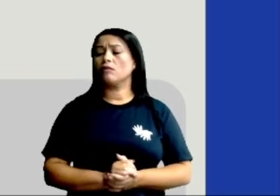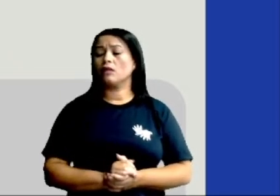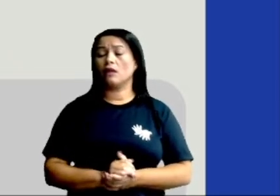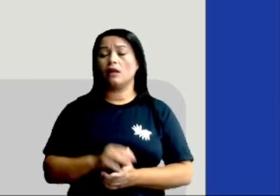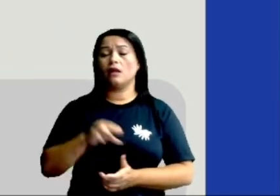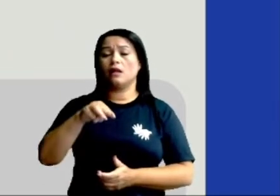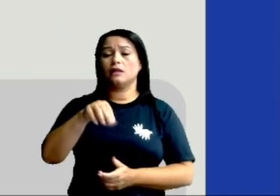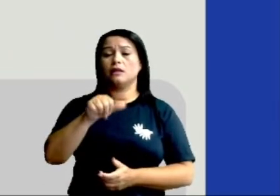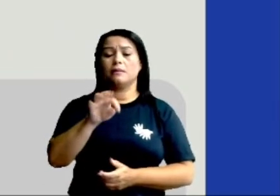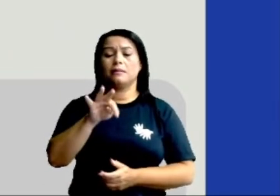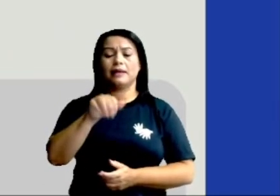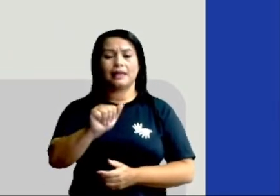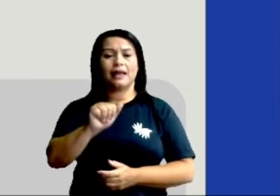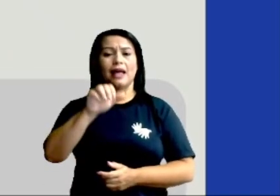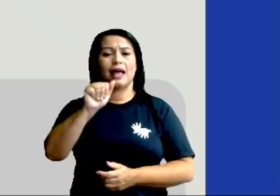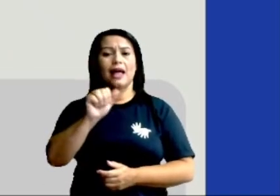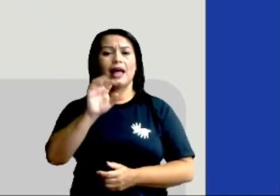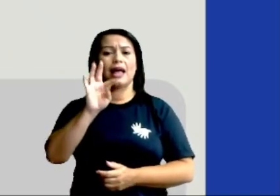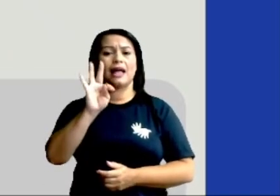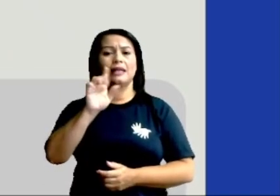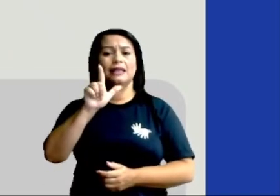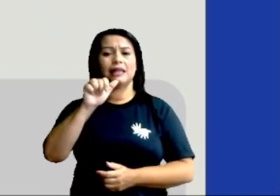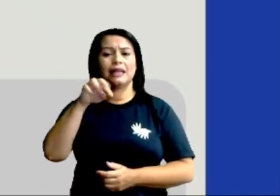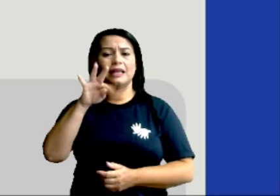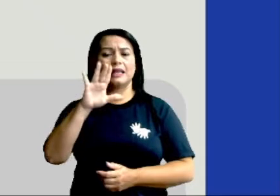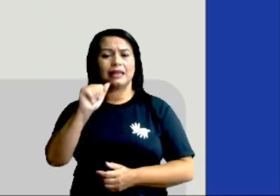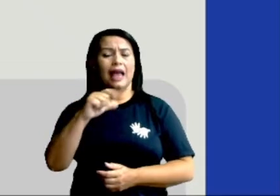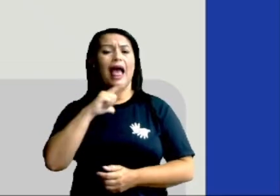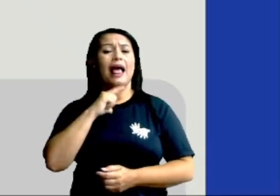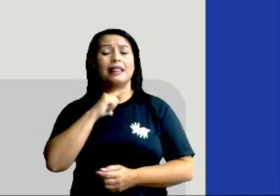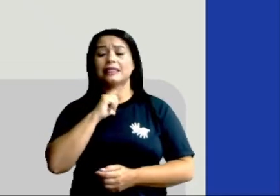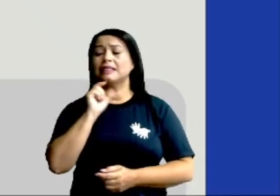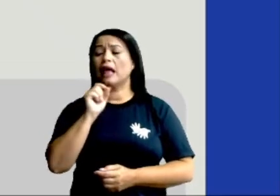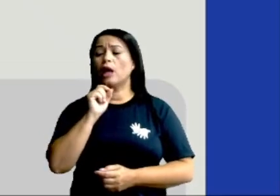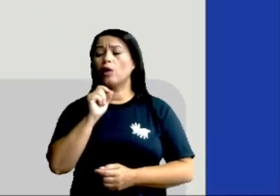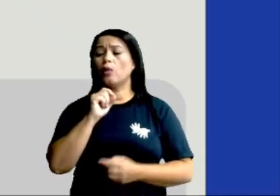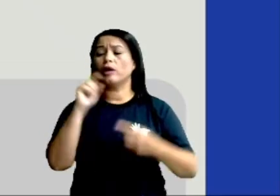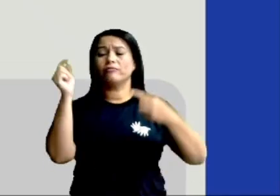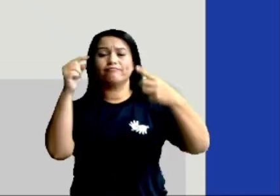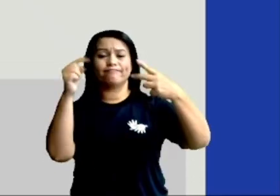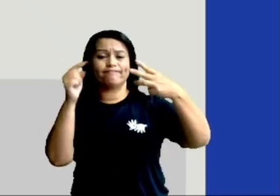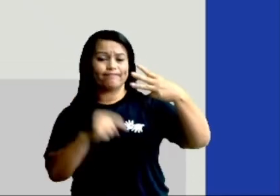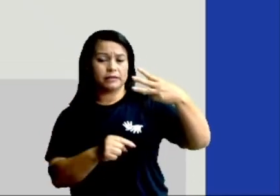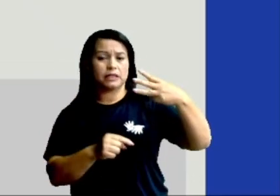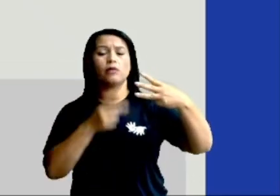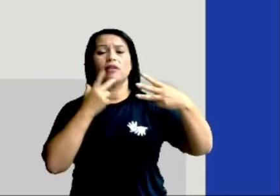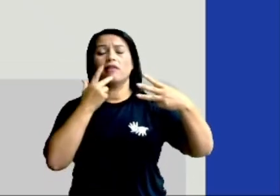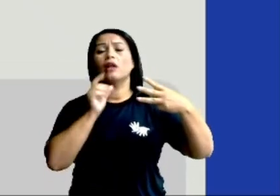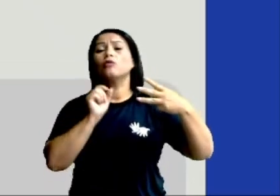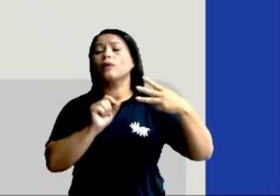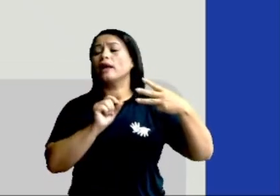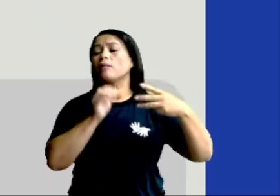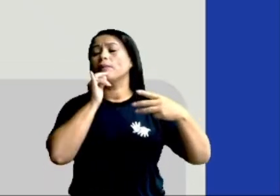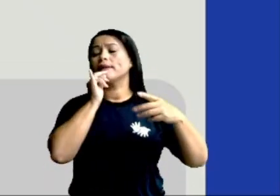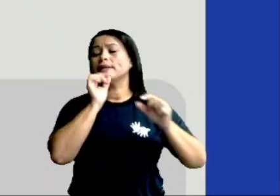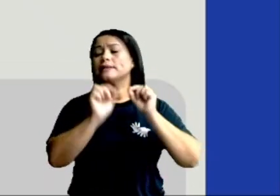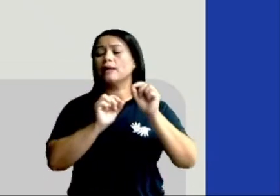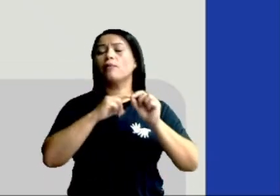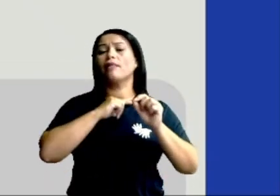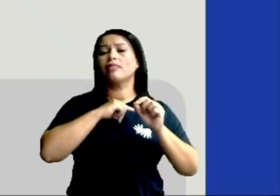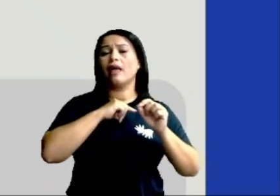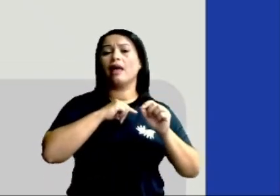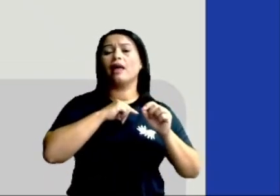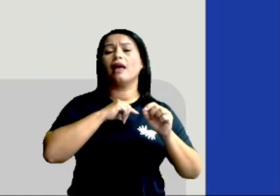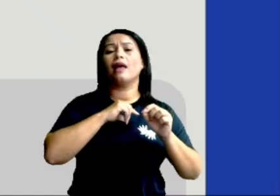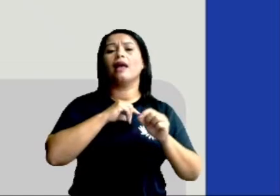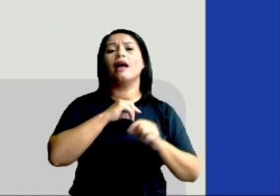Da Mata Atlântica, a gente subsiste em trechos de relevo acidentado, como as Serras do Mar e da